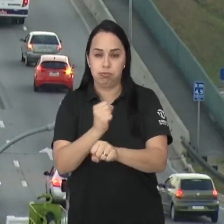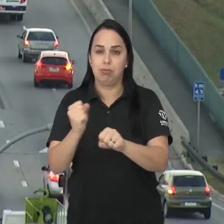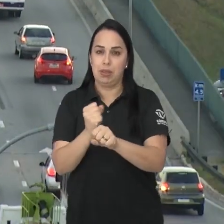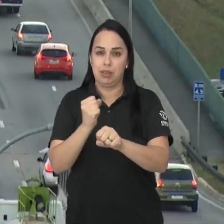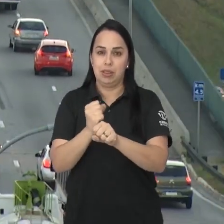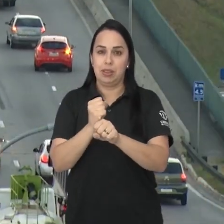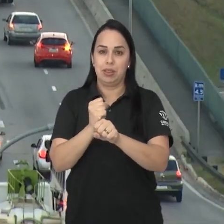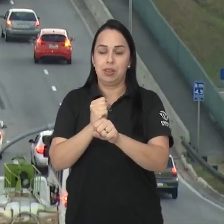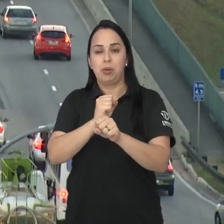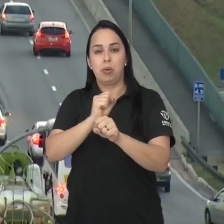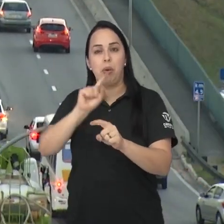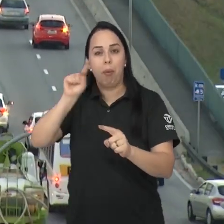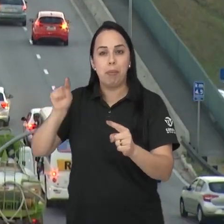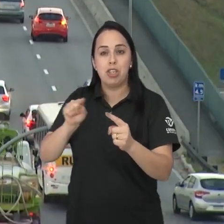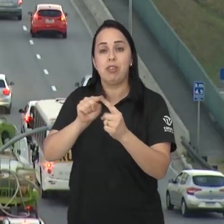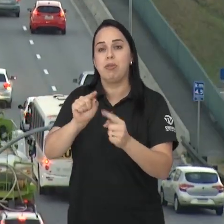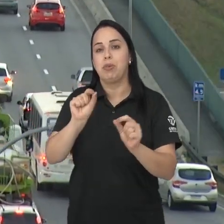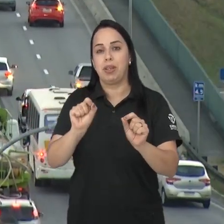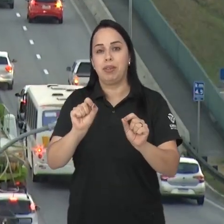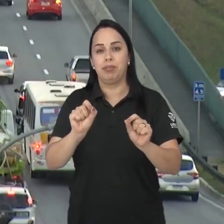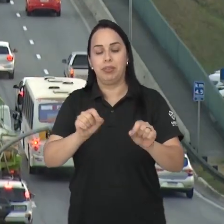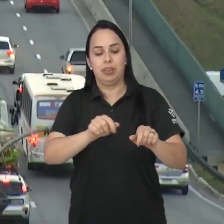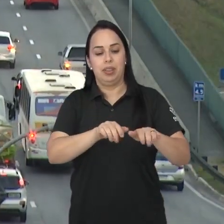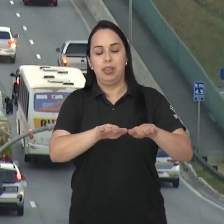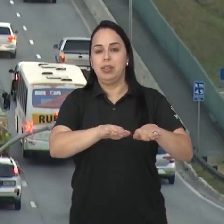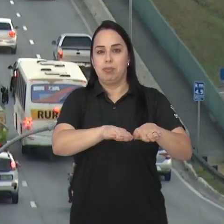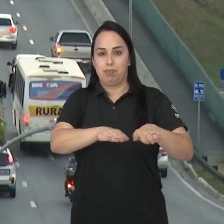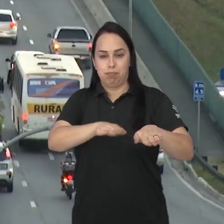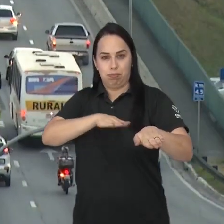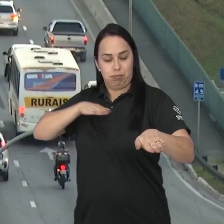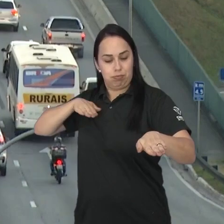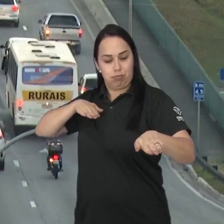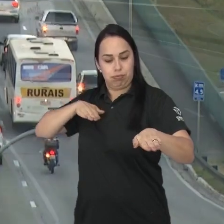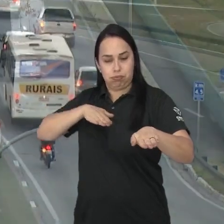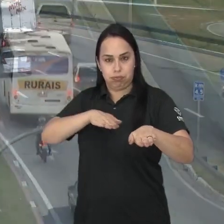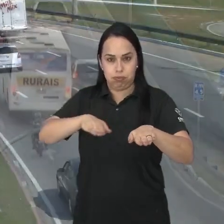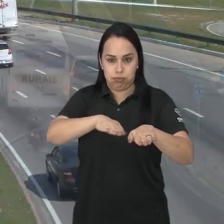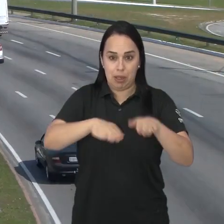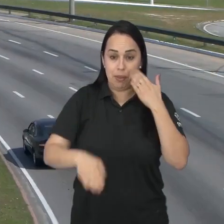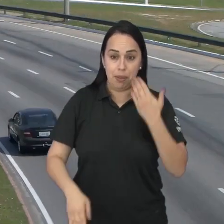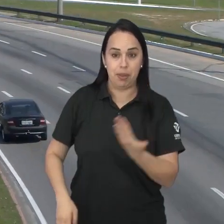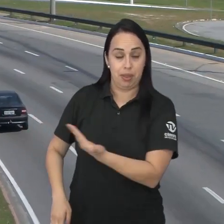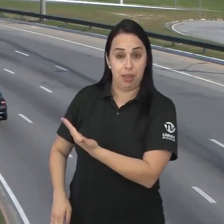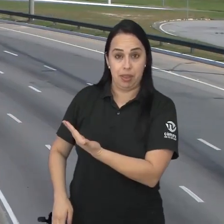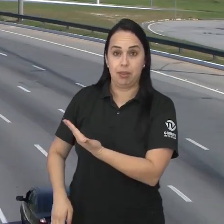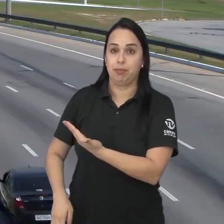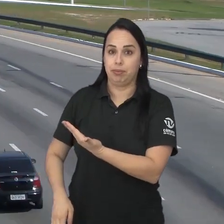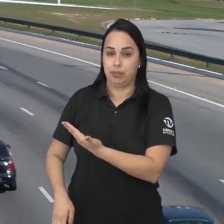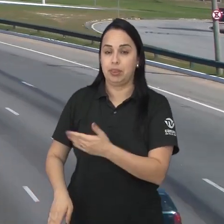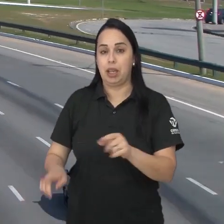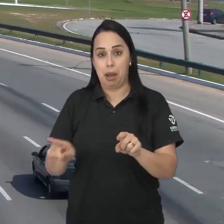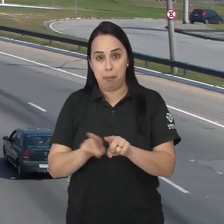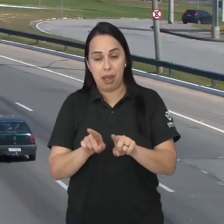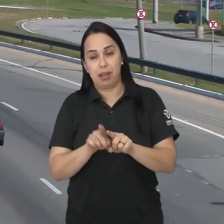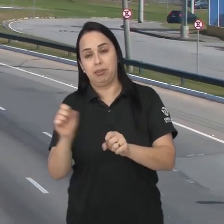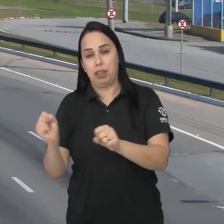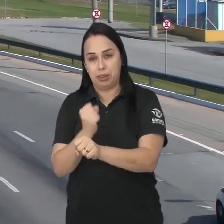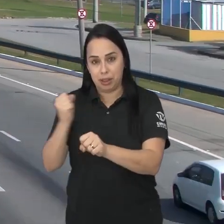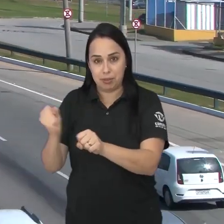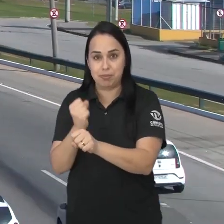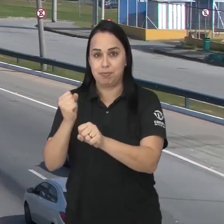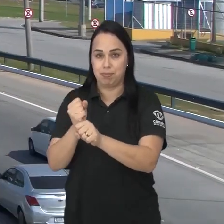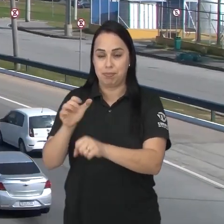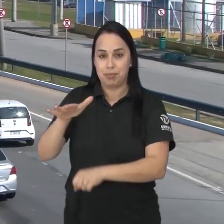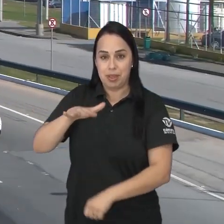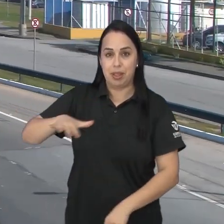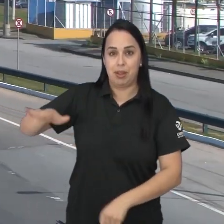o início da realização das obras, que foram projetadas para desafogar o trânsito na Avenida Florestan Fernandes e região. As